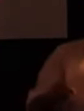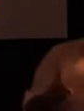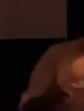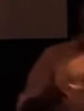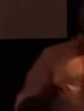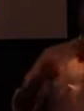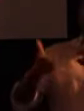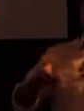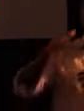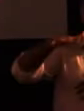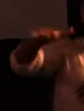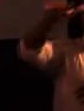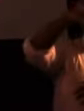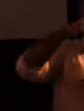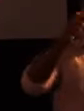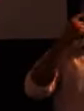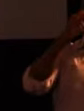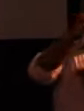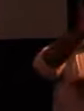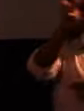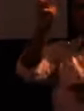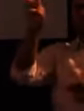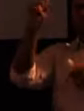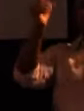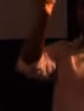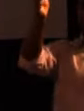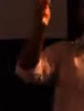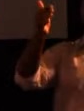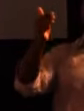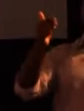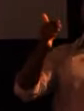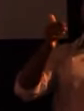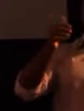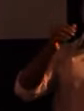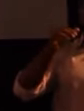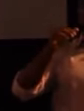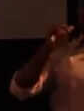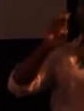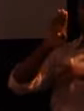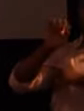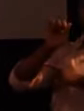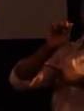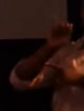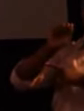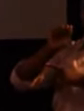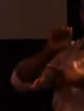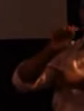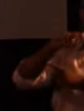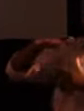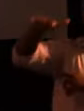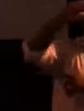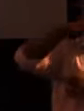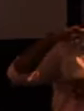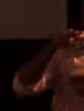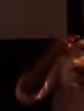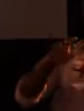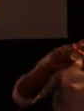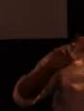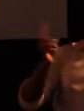os Santos tem, essa região que nós vemos aqui de cima, de onde nós estamos, e outra é a